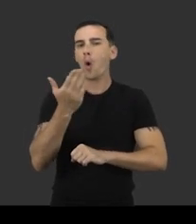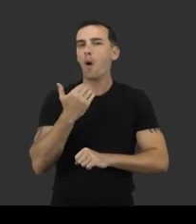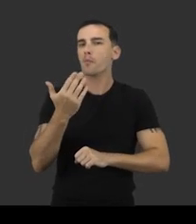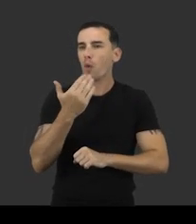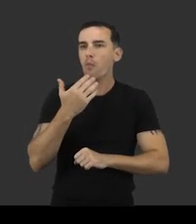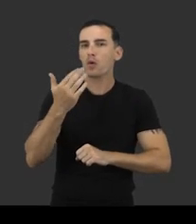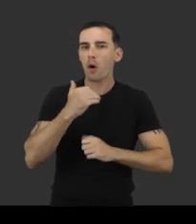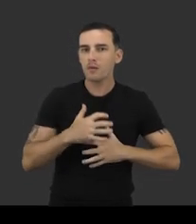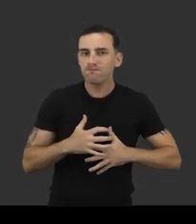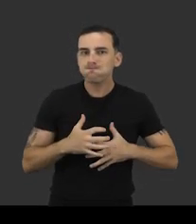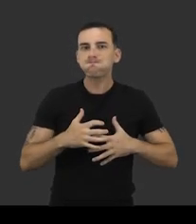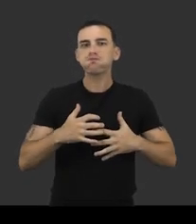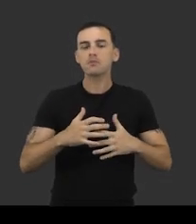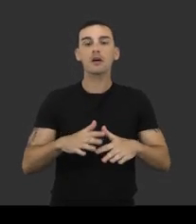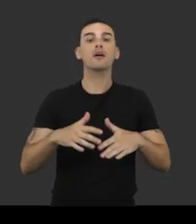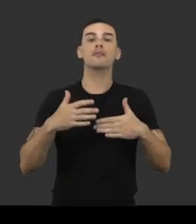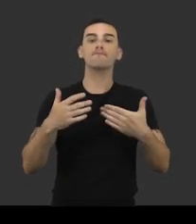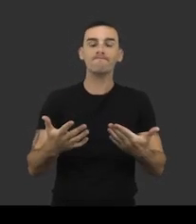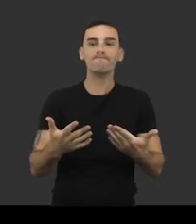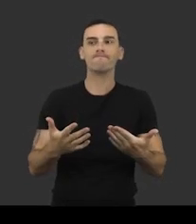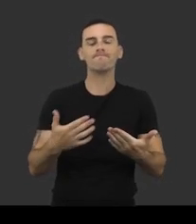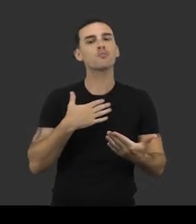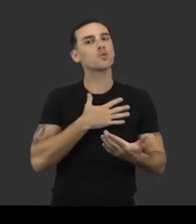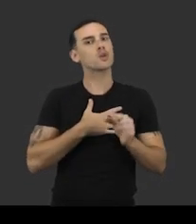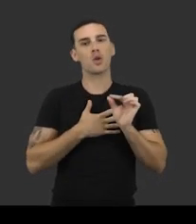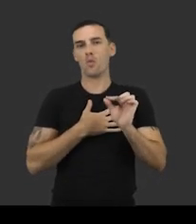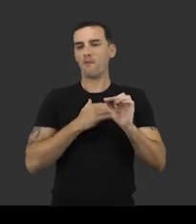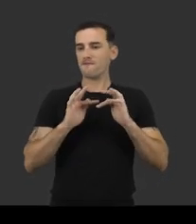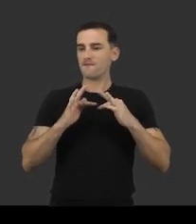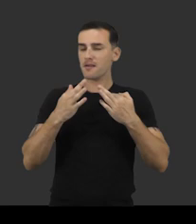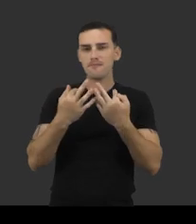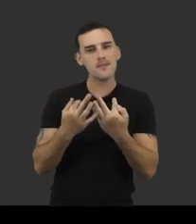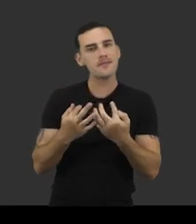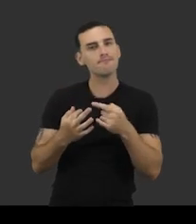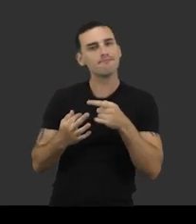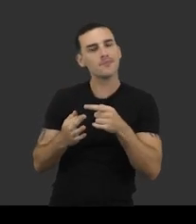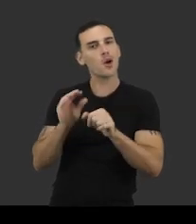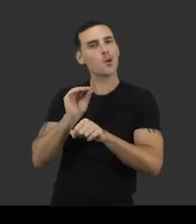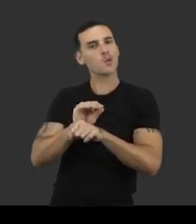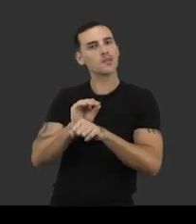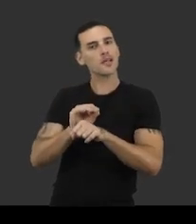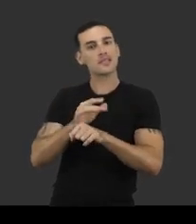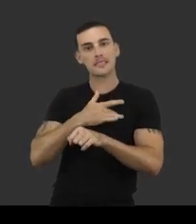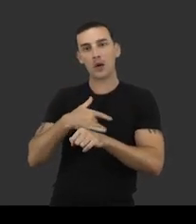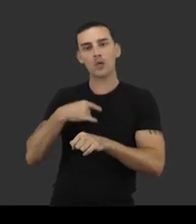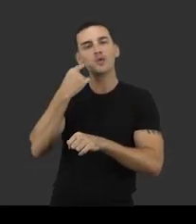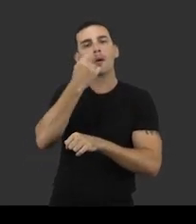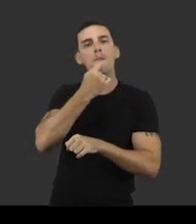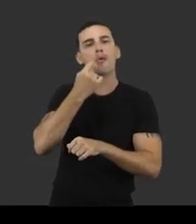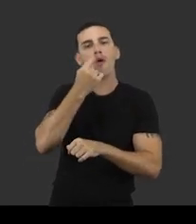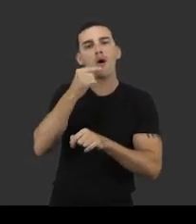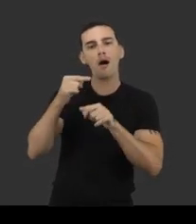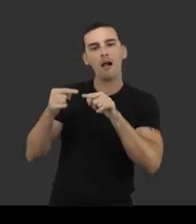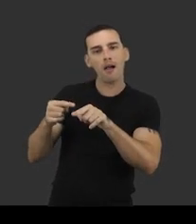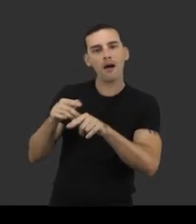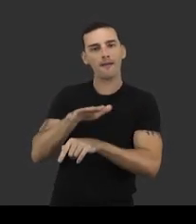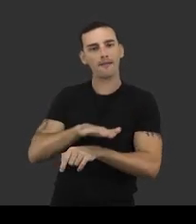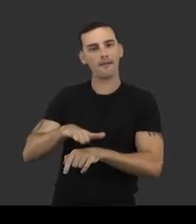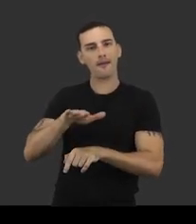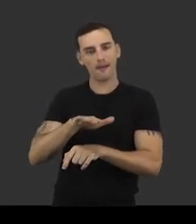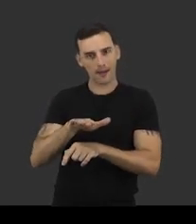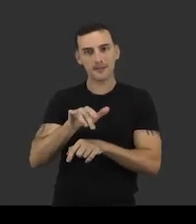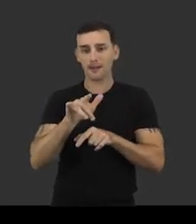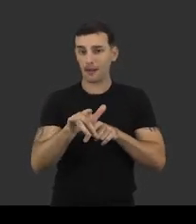alimentos. Então, eu gostaria muito que essas famílias cuidassem da saúde bucal dessas crianças e